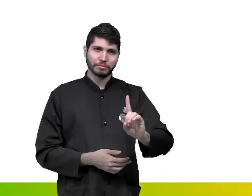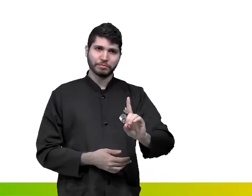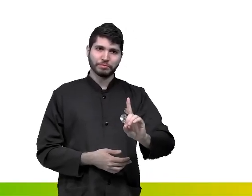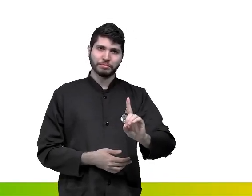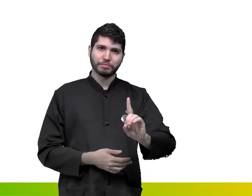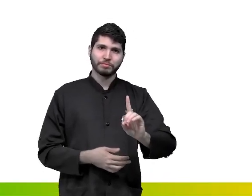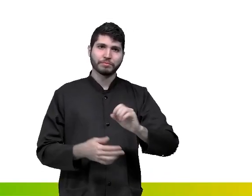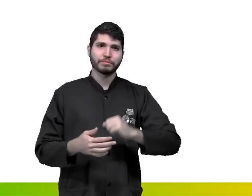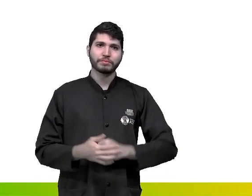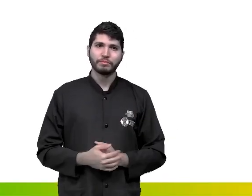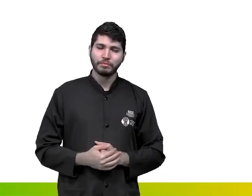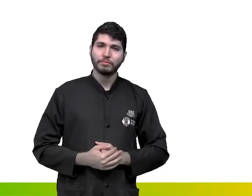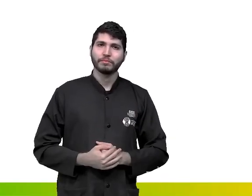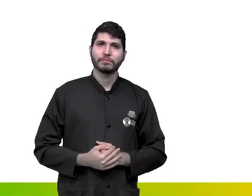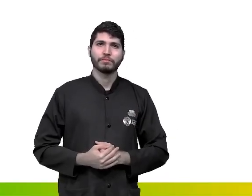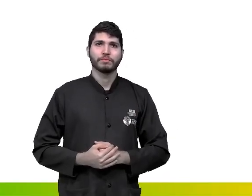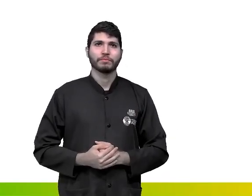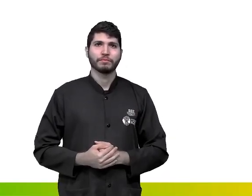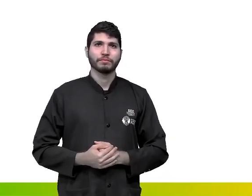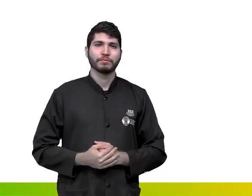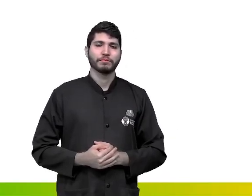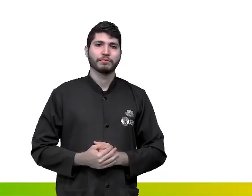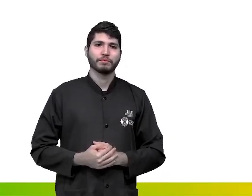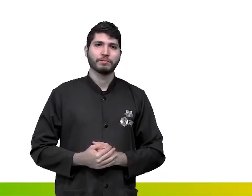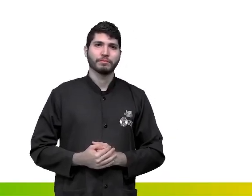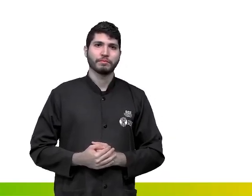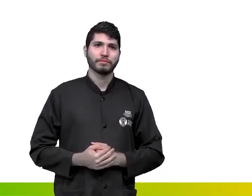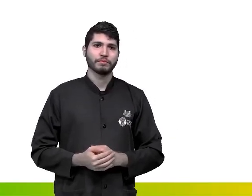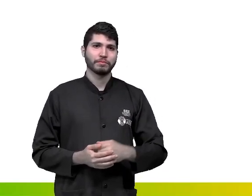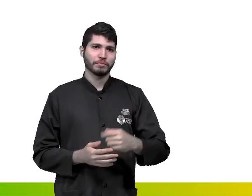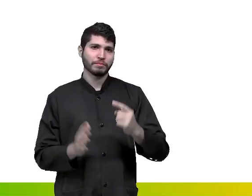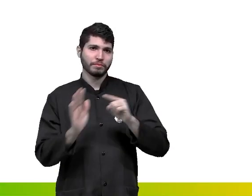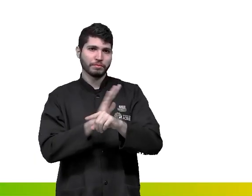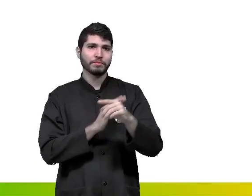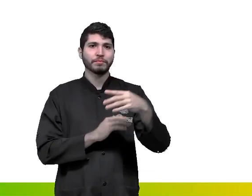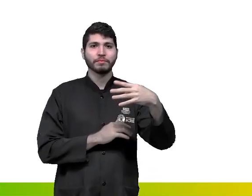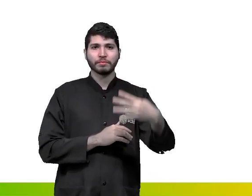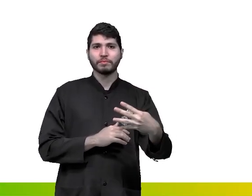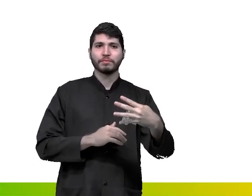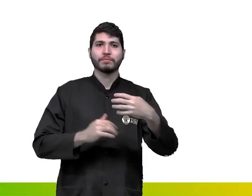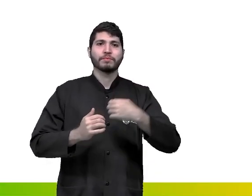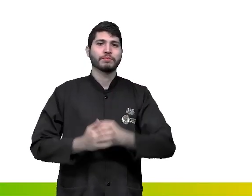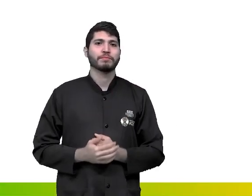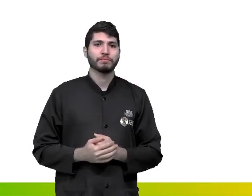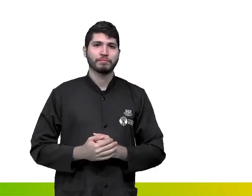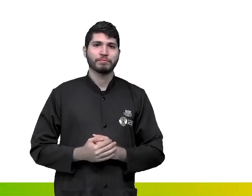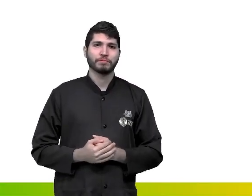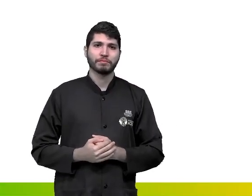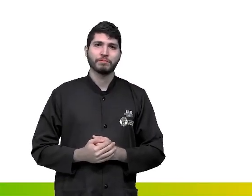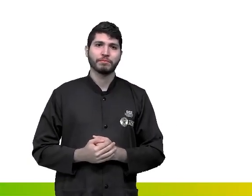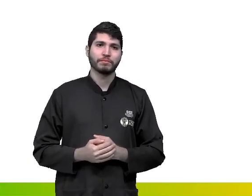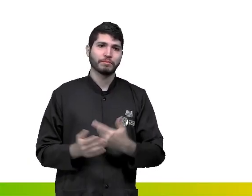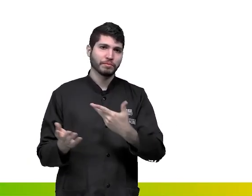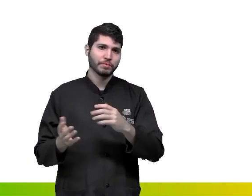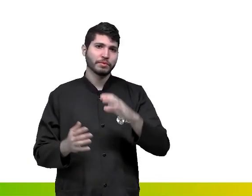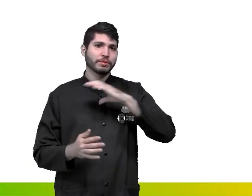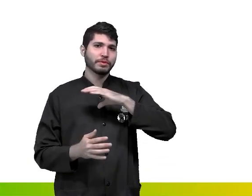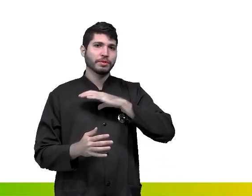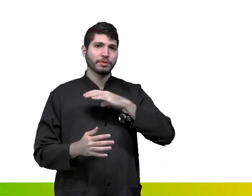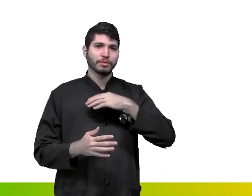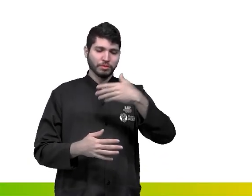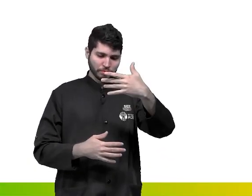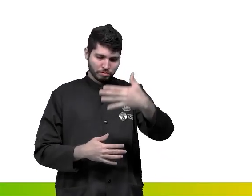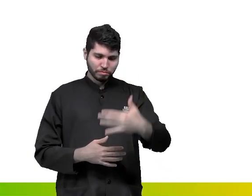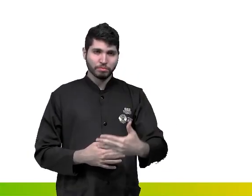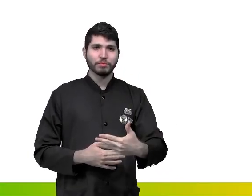realmente acontece isso, tá bom? Questão de número 4. Qual das cidades abaixo não faz parte